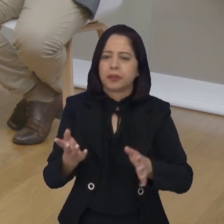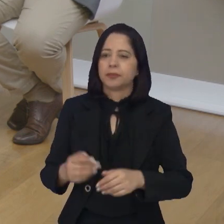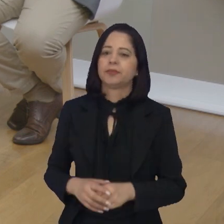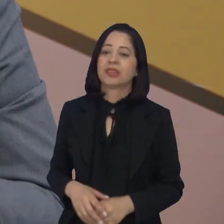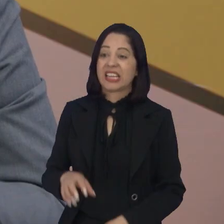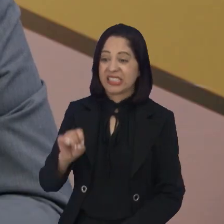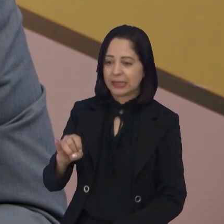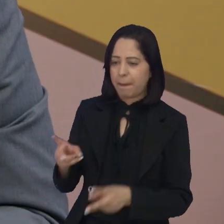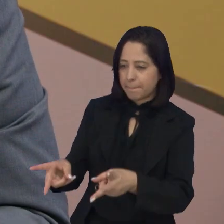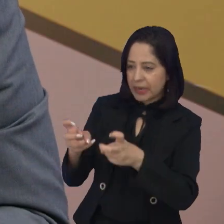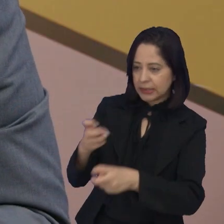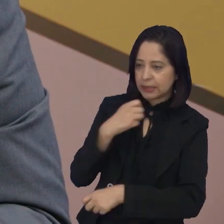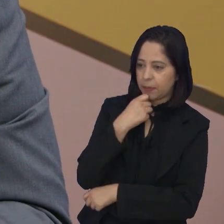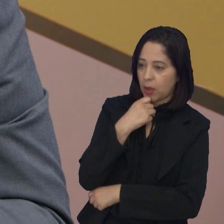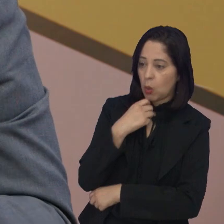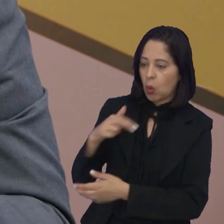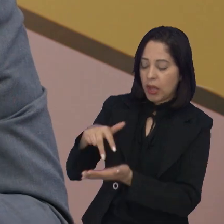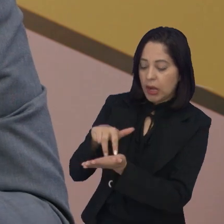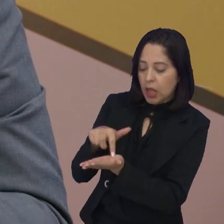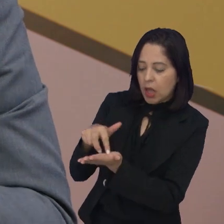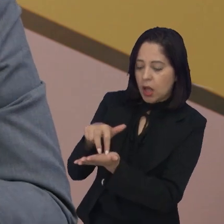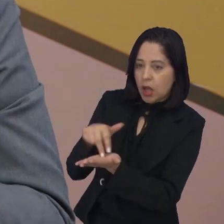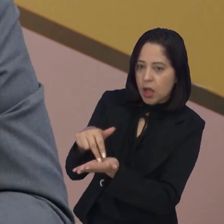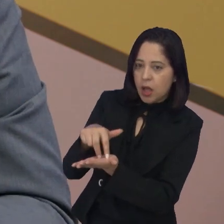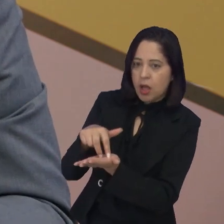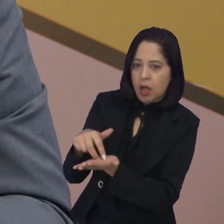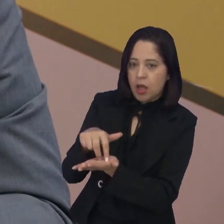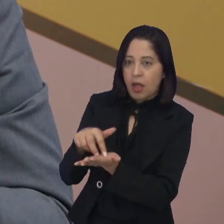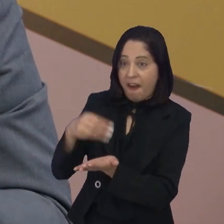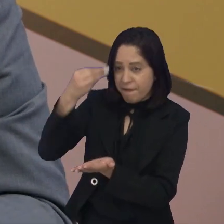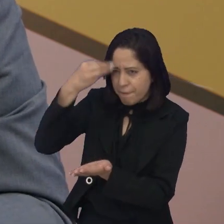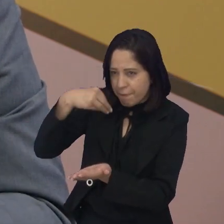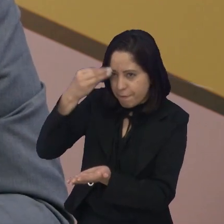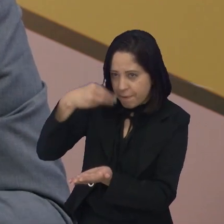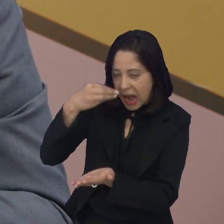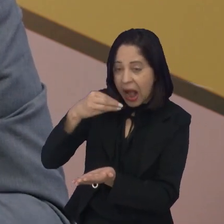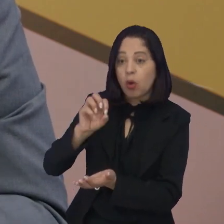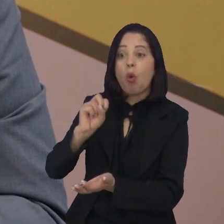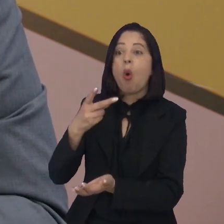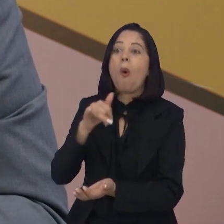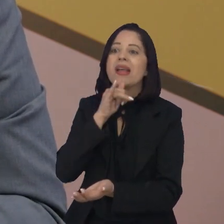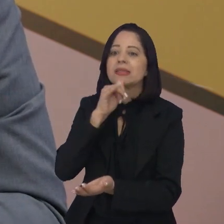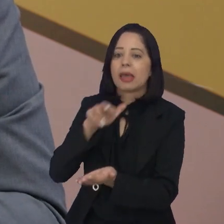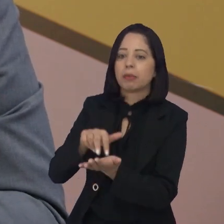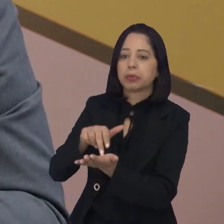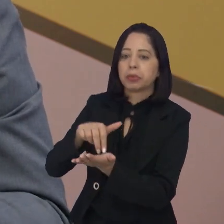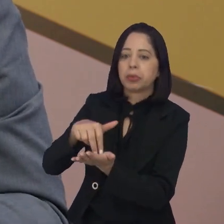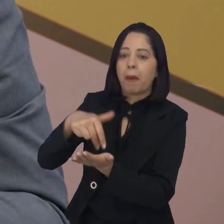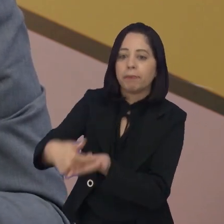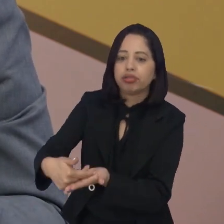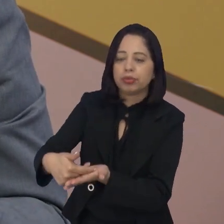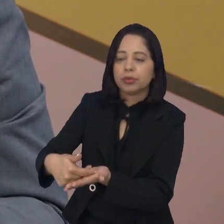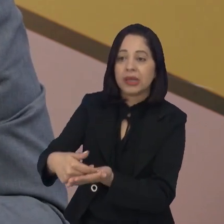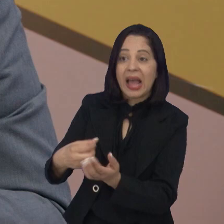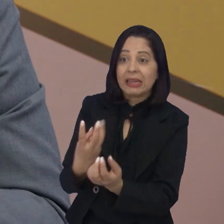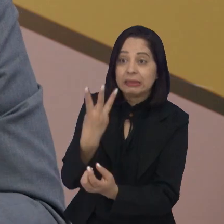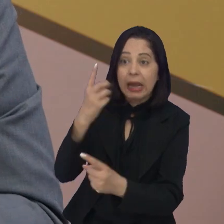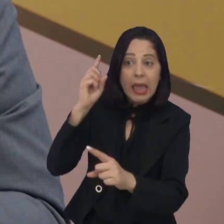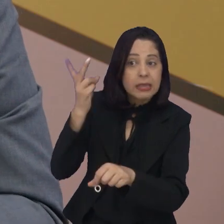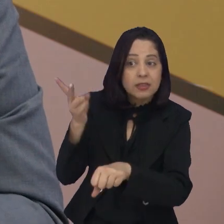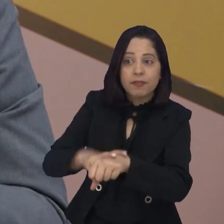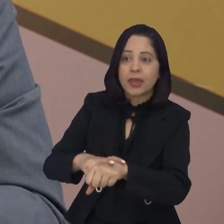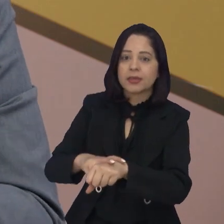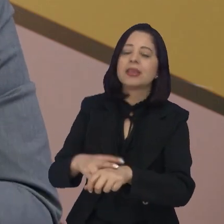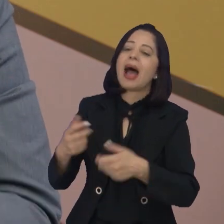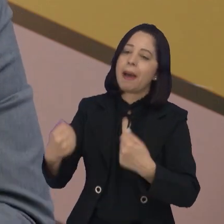risco, insegurança ao caminhar, né, ou já apresentar queda, a gente calcula mais ou menos, se tiver 3 quedas em um ano, já precisa